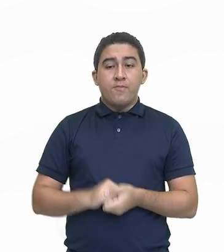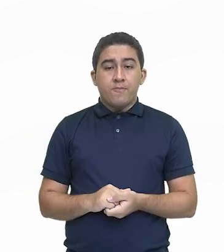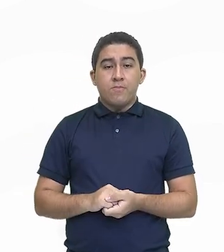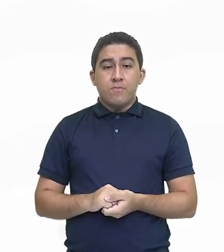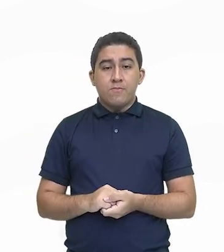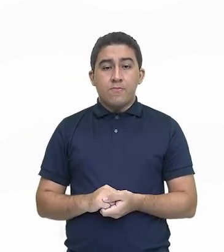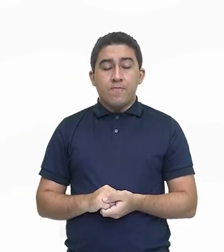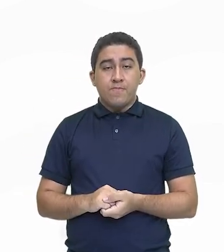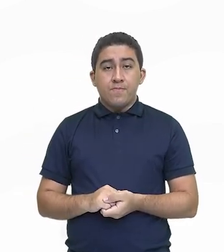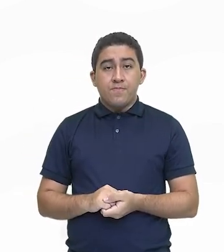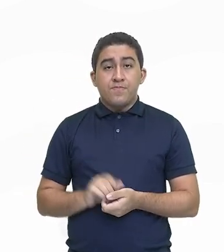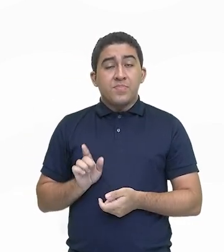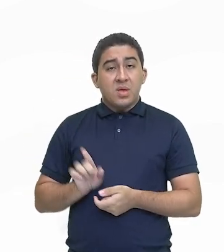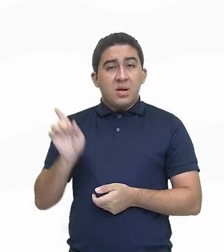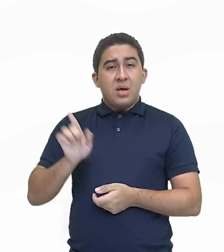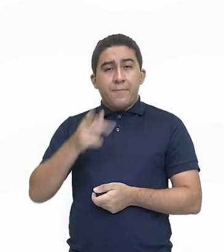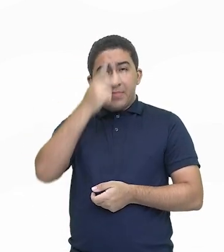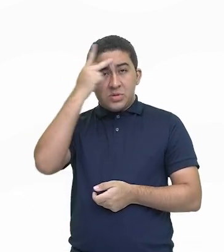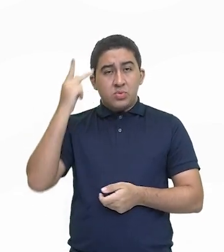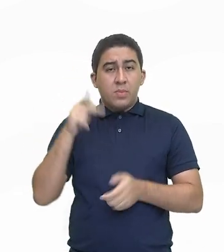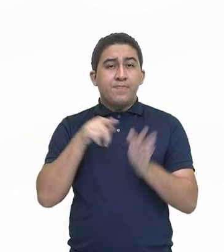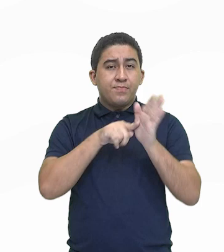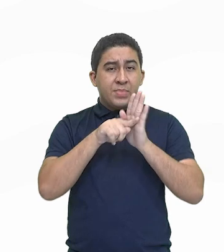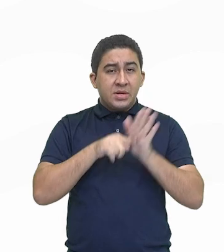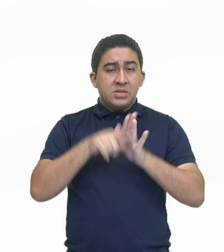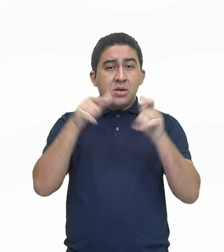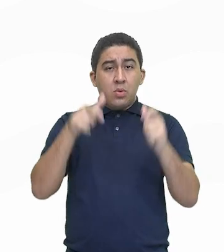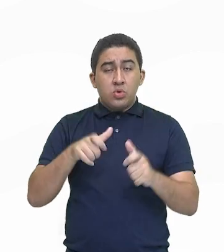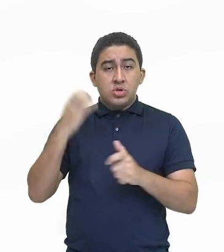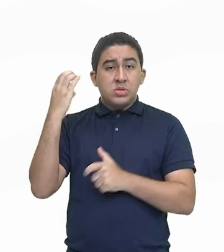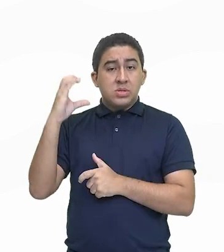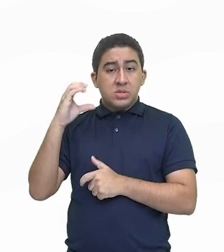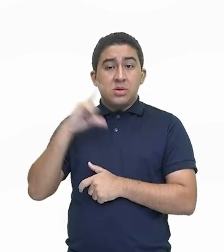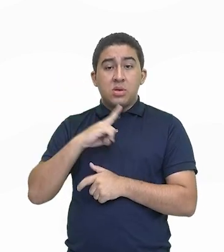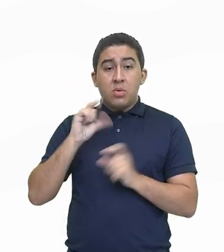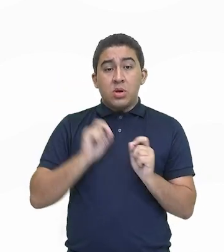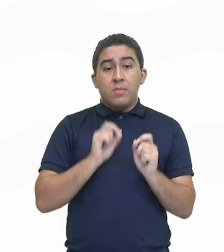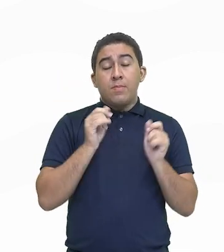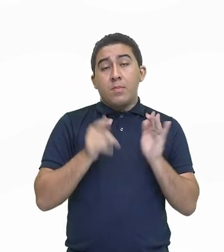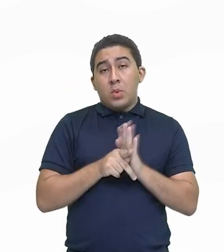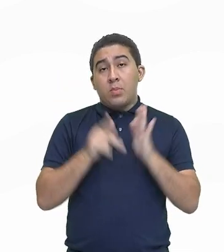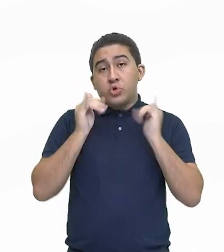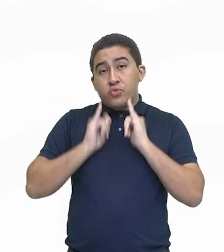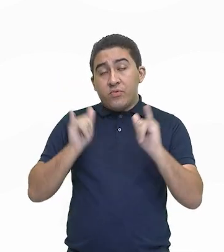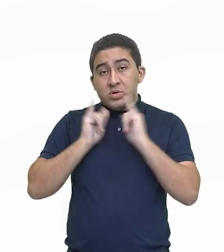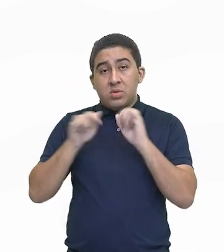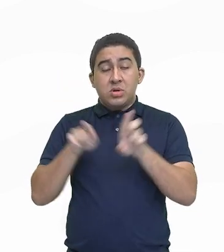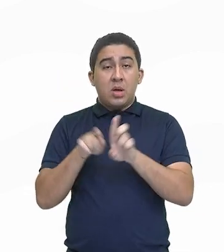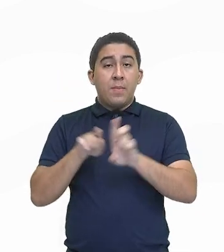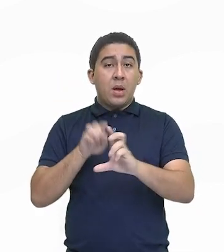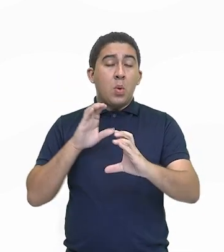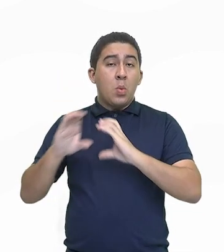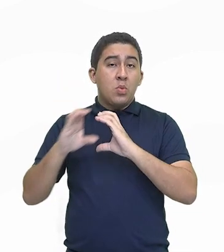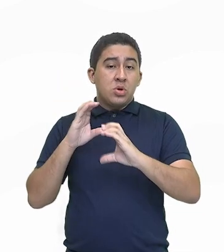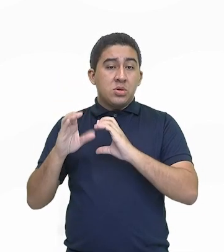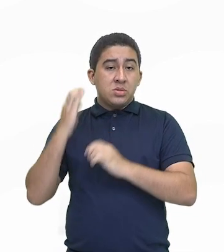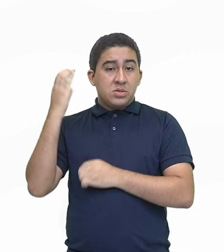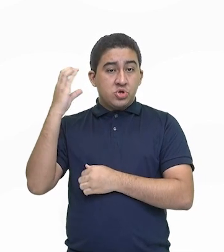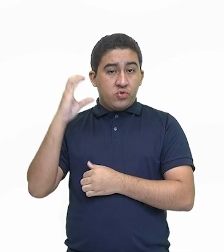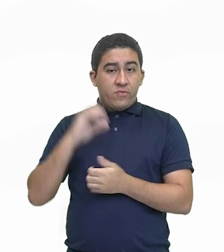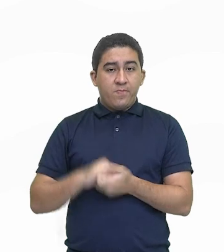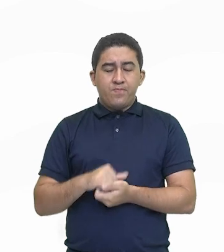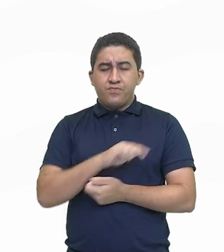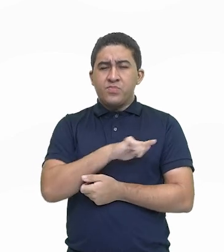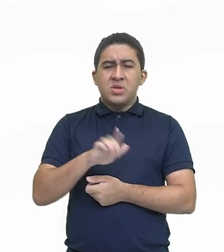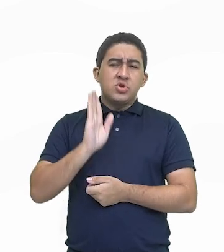Lá para os pesquisadores, na ciência, tem aí a etapa de divulgação e comunicação científica. Vocês já